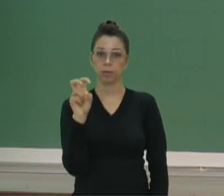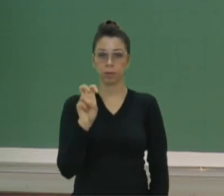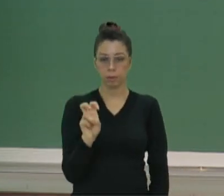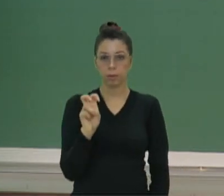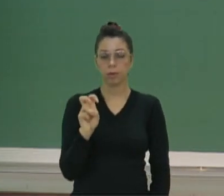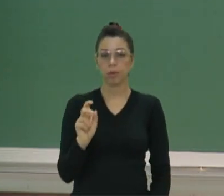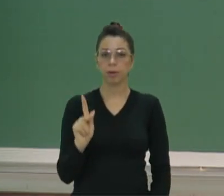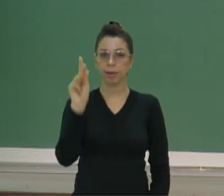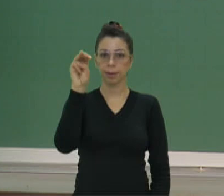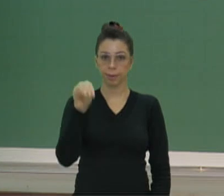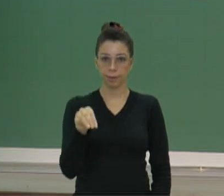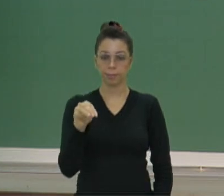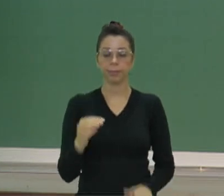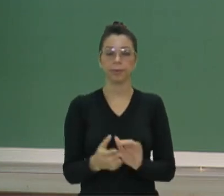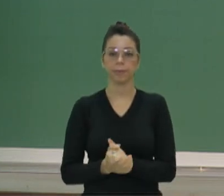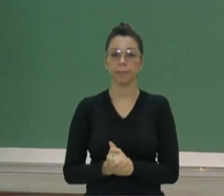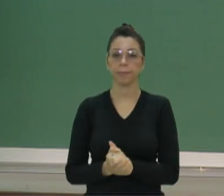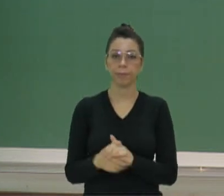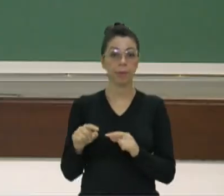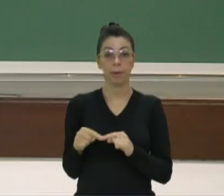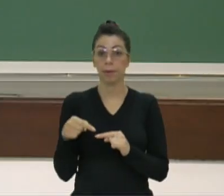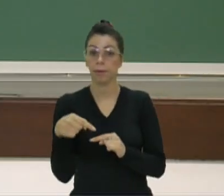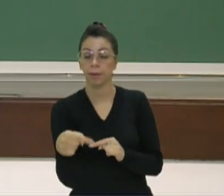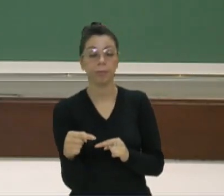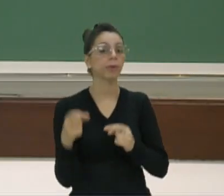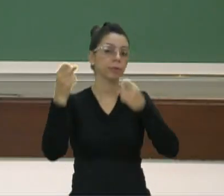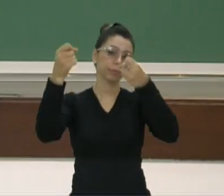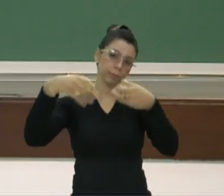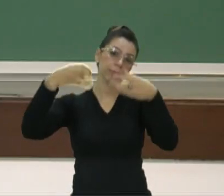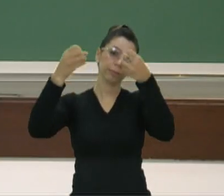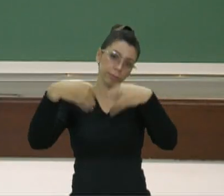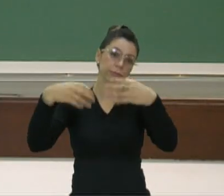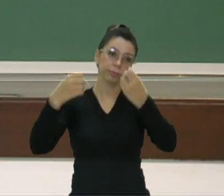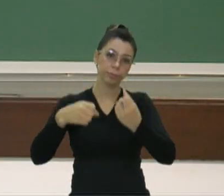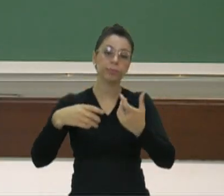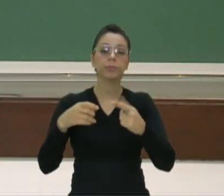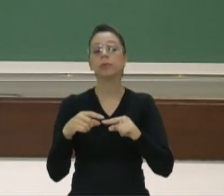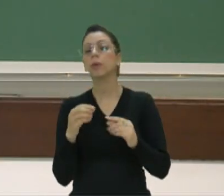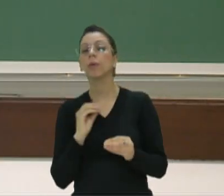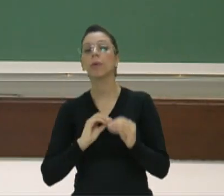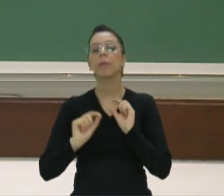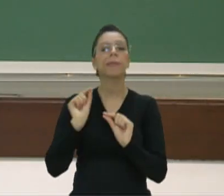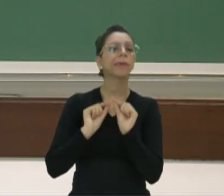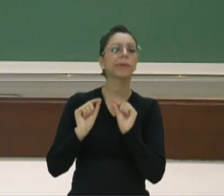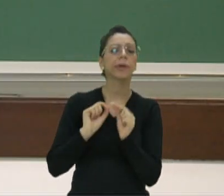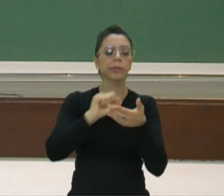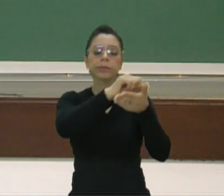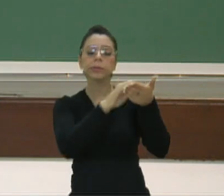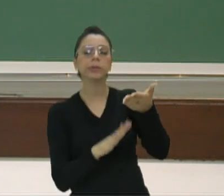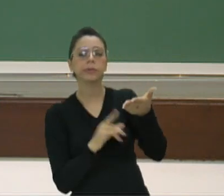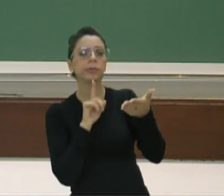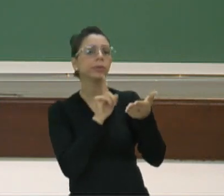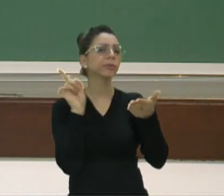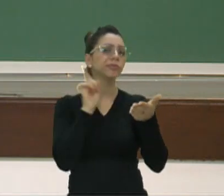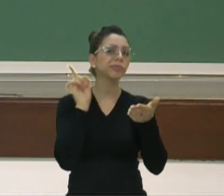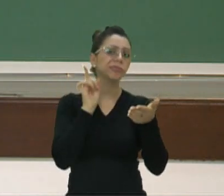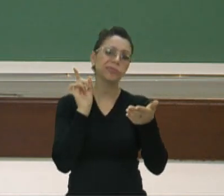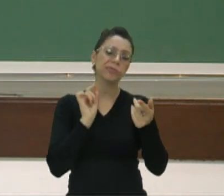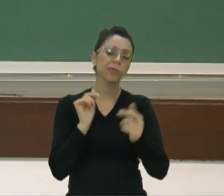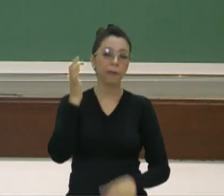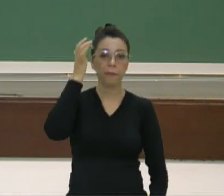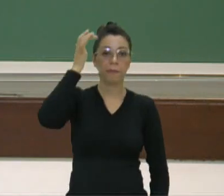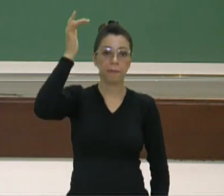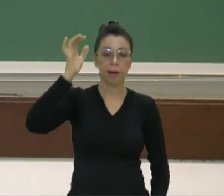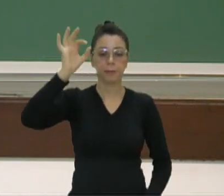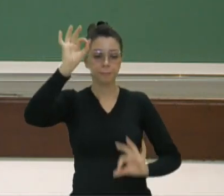2.935 quilômetros. Depois dessa abordagem que fizemos do mapa mundi, vamos então pensar nessa atividade. Vejam aí, façam